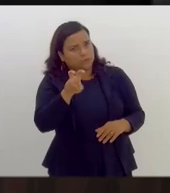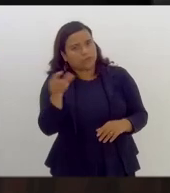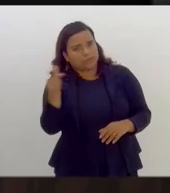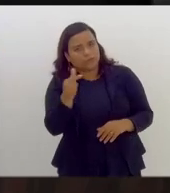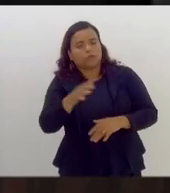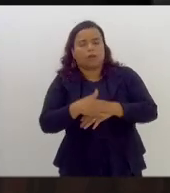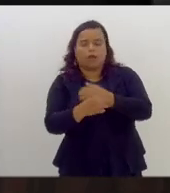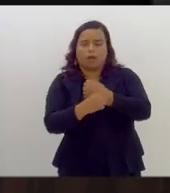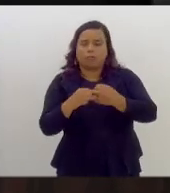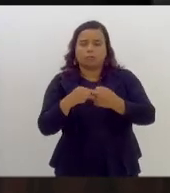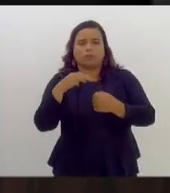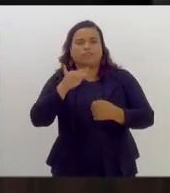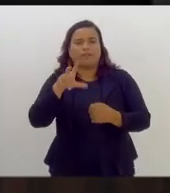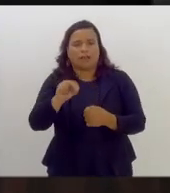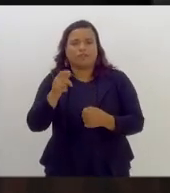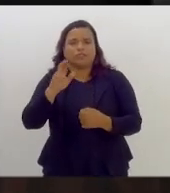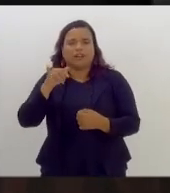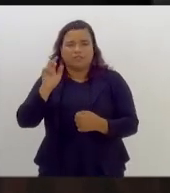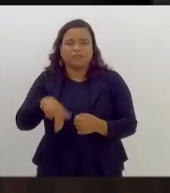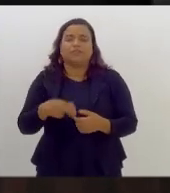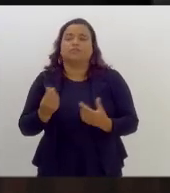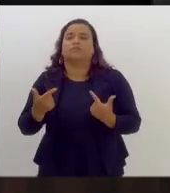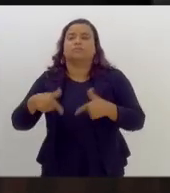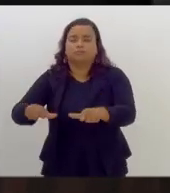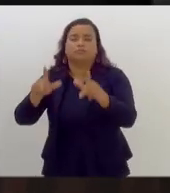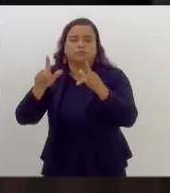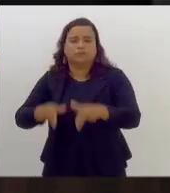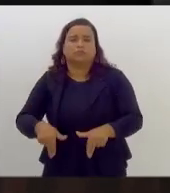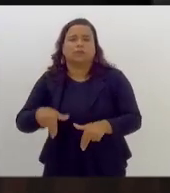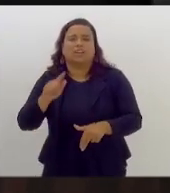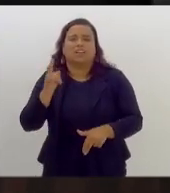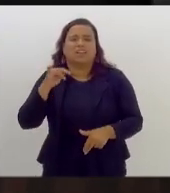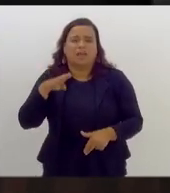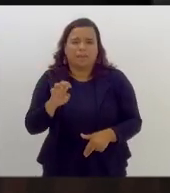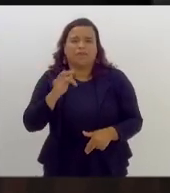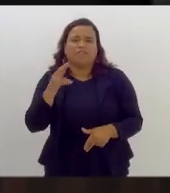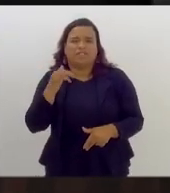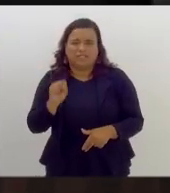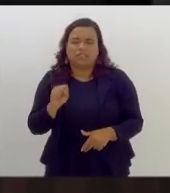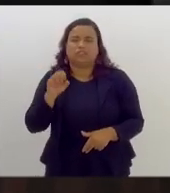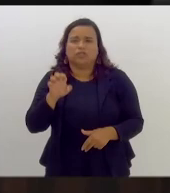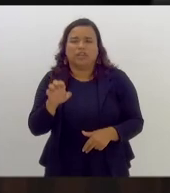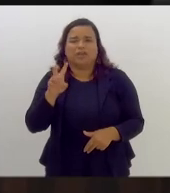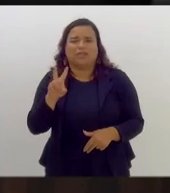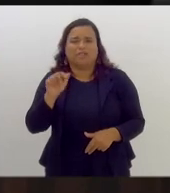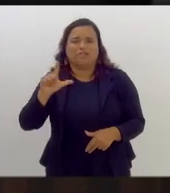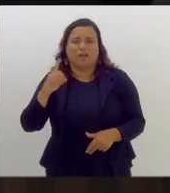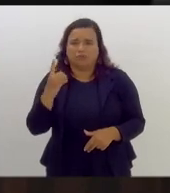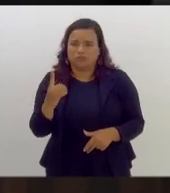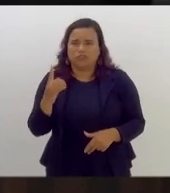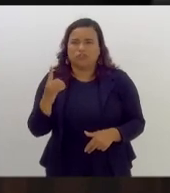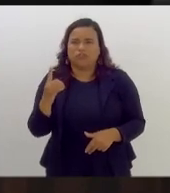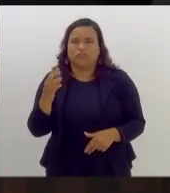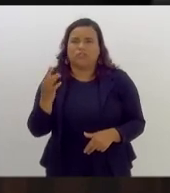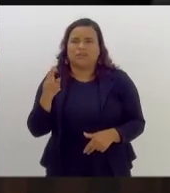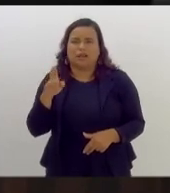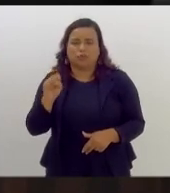Flávio Serafim, concede o diploma para o Cíntia Guilherme de Freitas e ao Evald